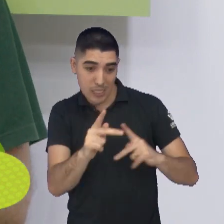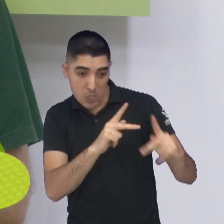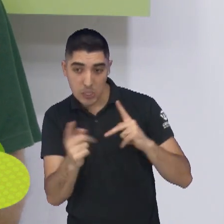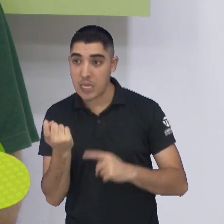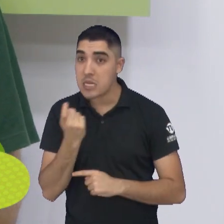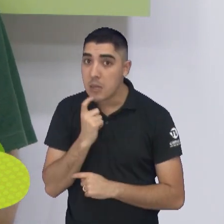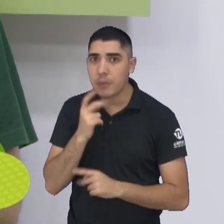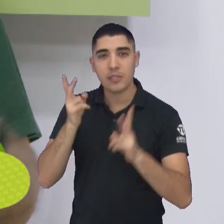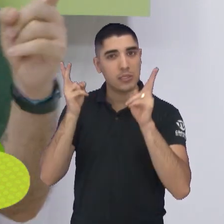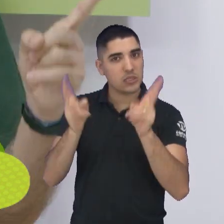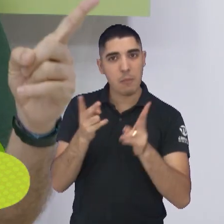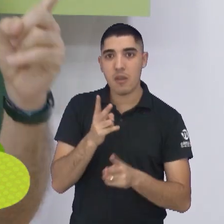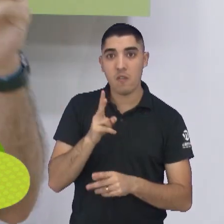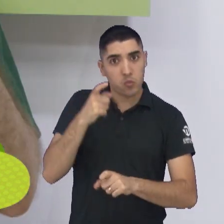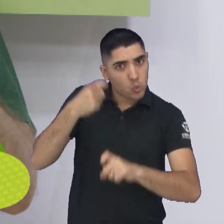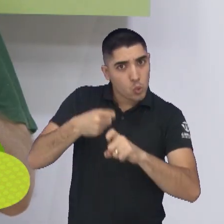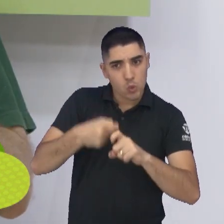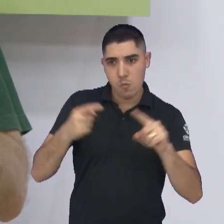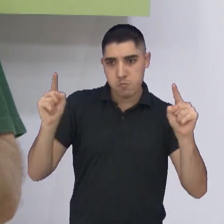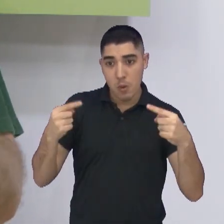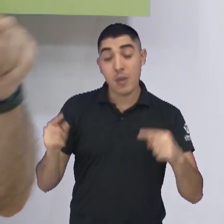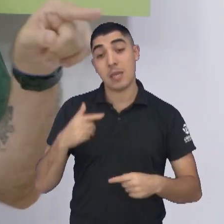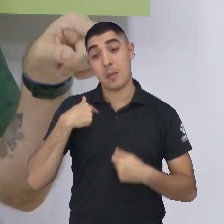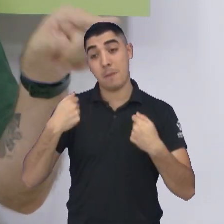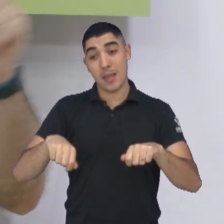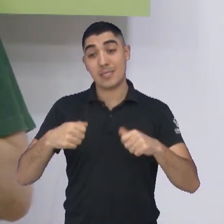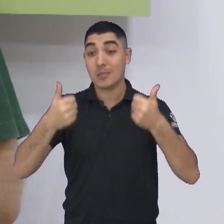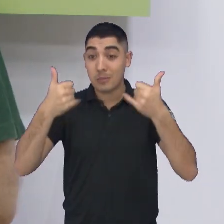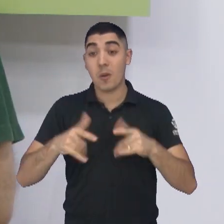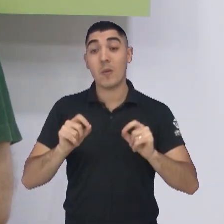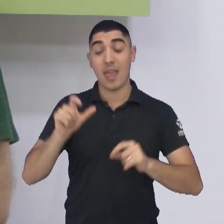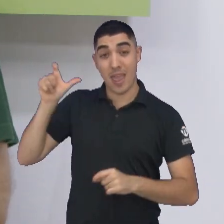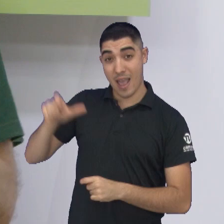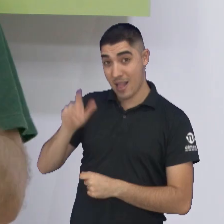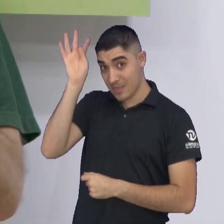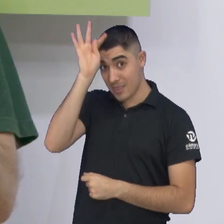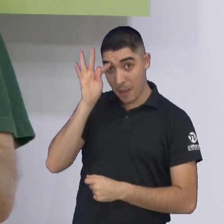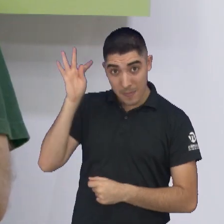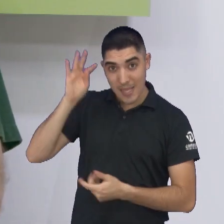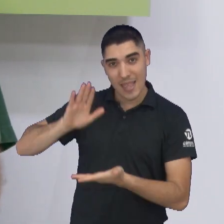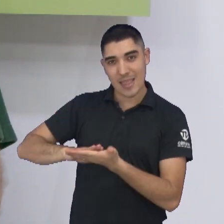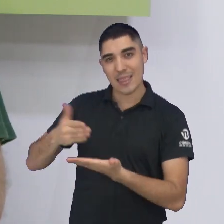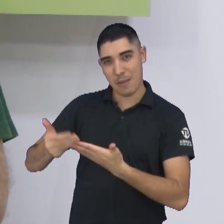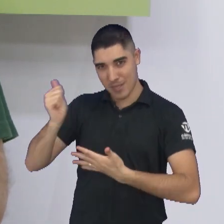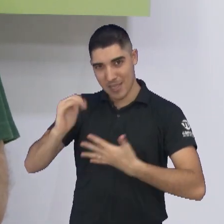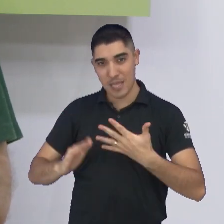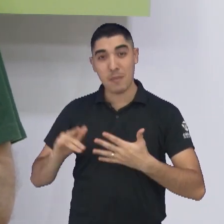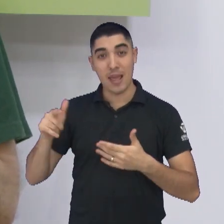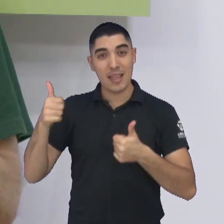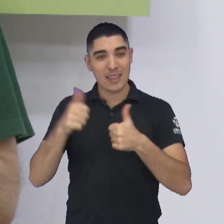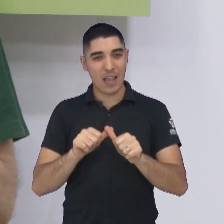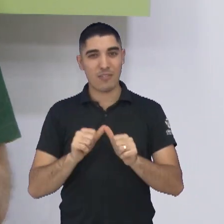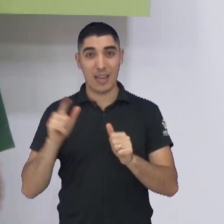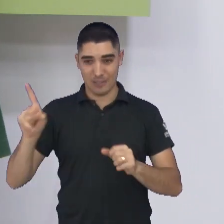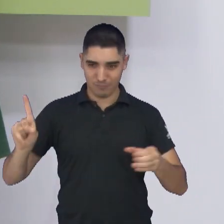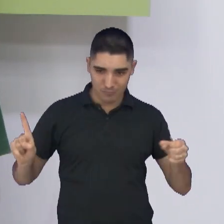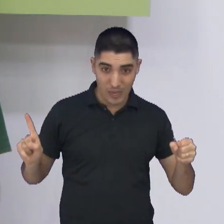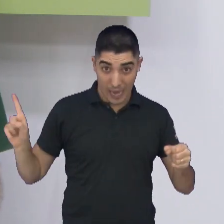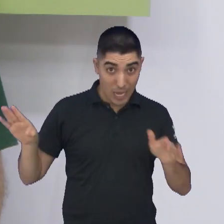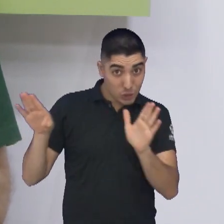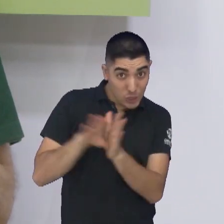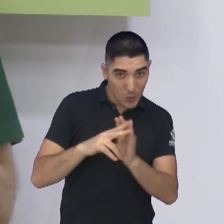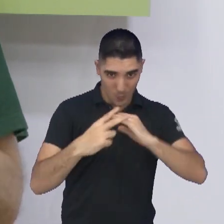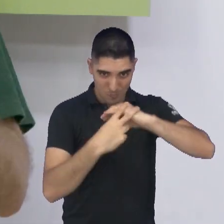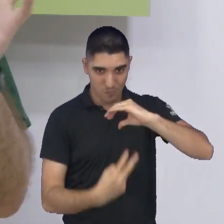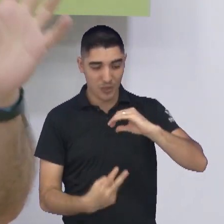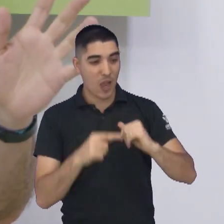bom jogo de vôlei. E eu preciso fazer aqui uma ressalva que a Tamires, nossa Tamires Caetano, chegou no ginásio, ela passou pela gente, já estava 1-0 pro Campinas.